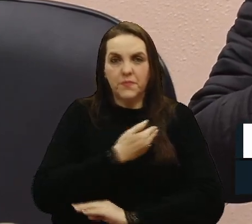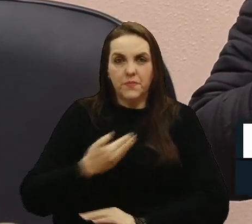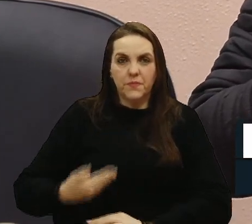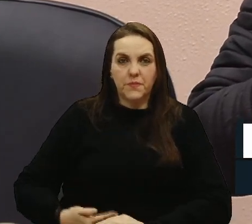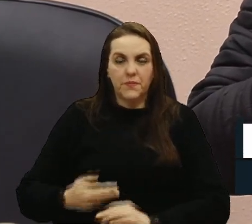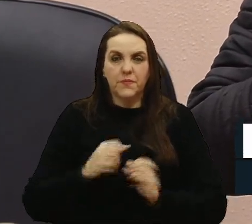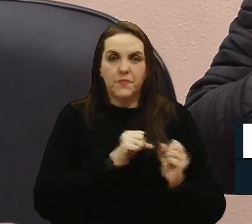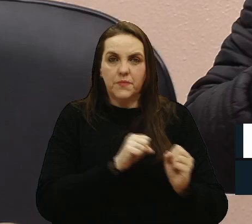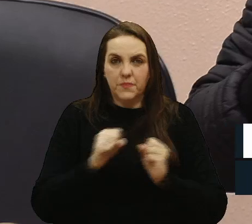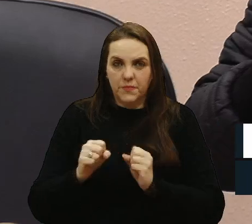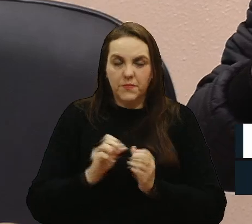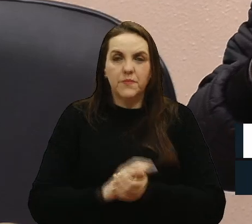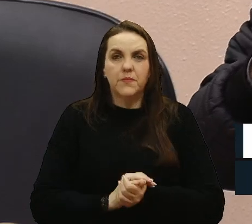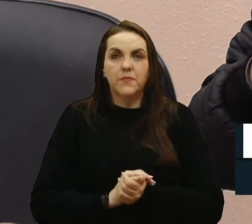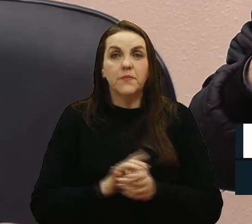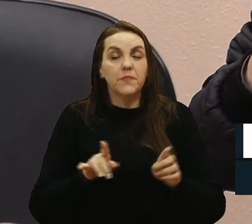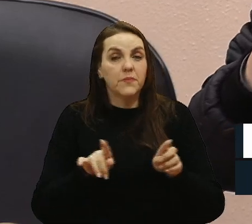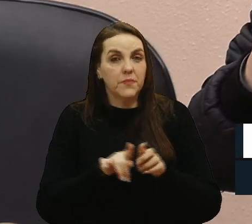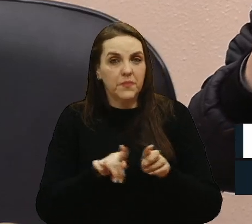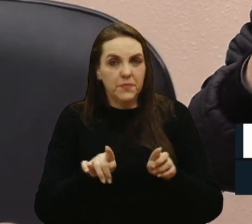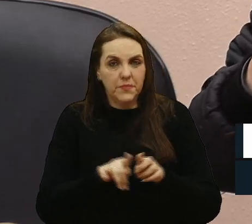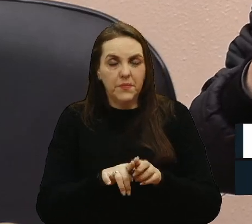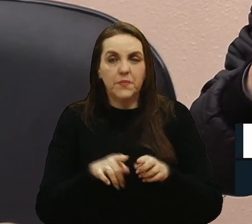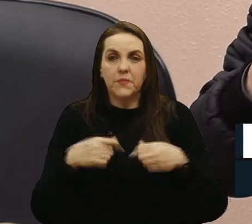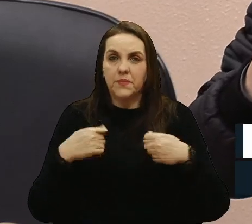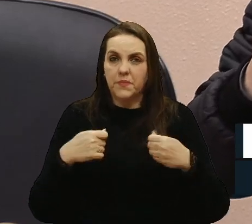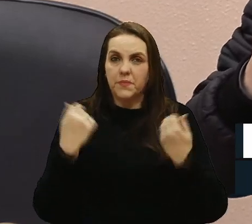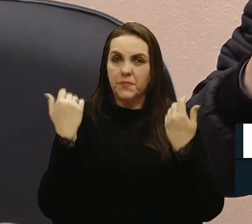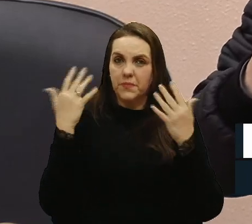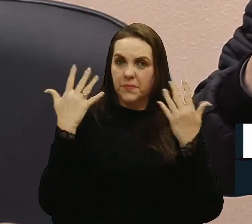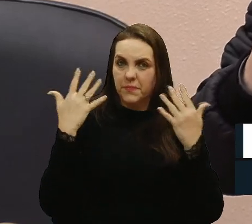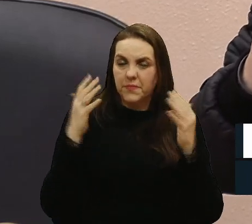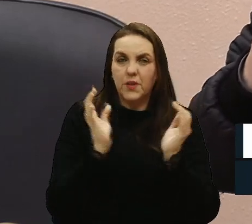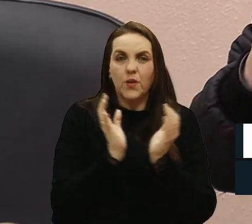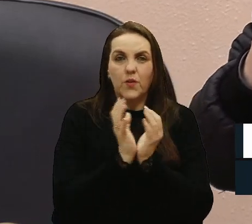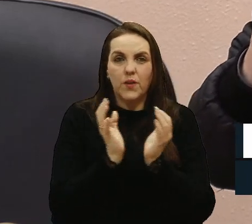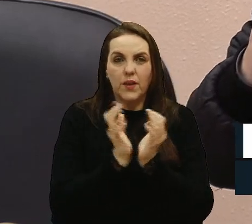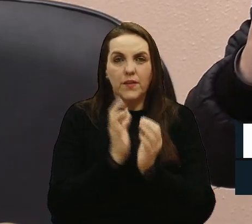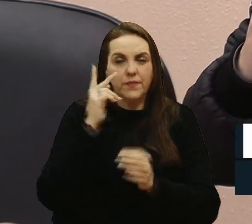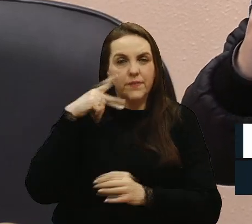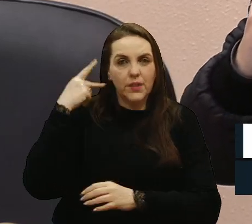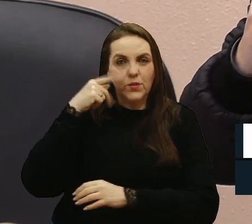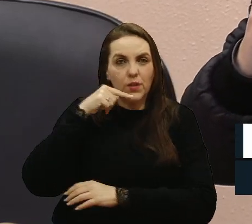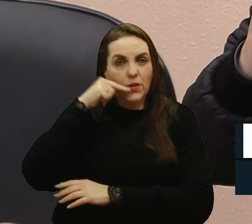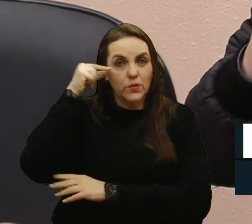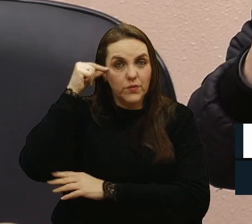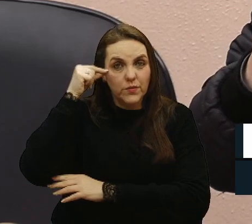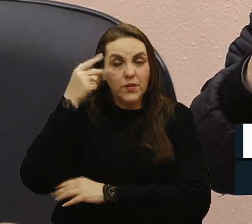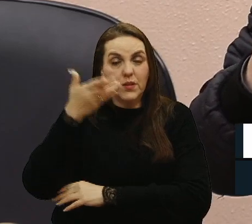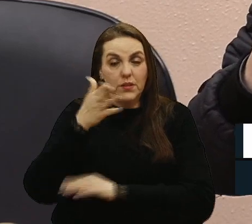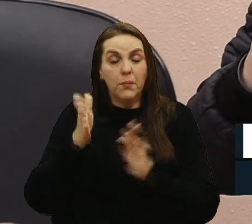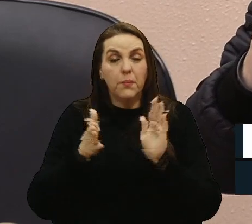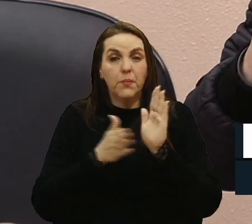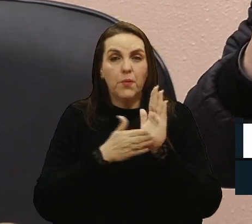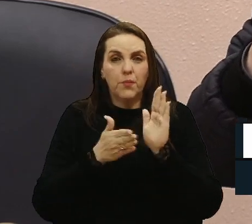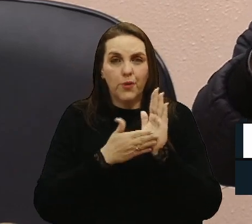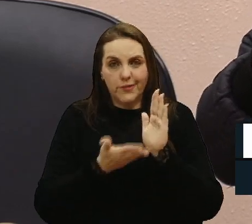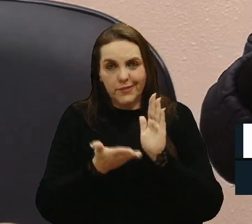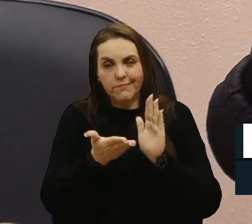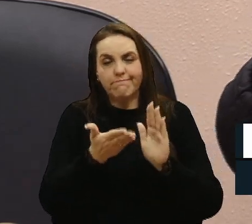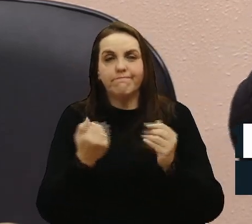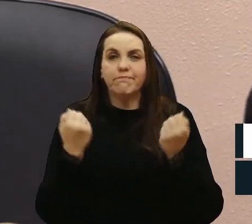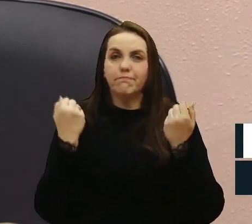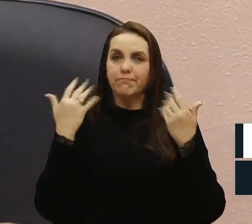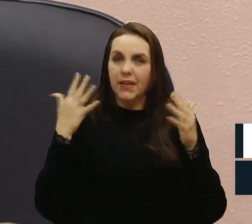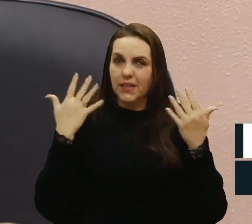poder, mas também eu não poderia deixar de parabenizar o meu colega vereador Aldonei por esta proposição. Parabéns